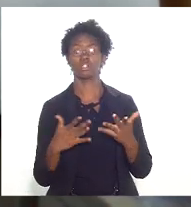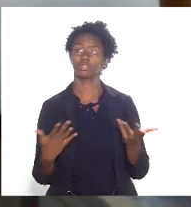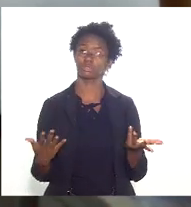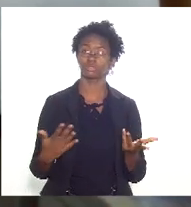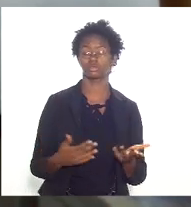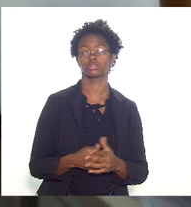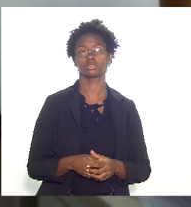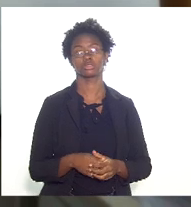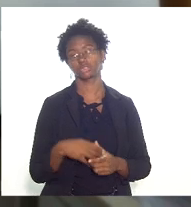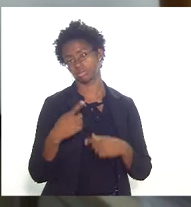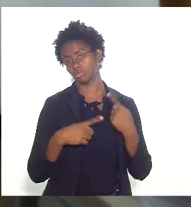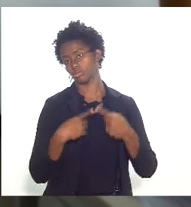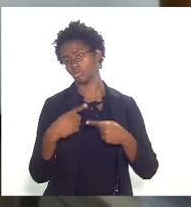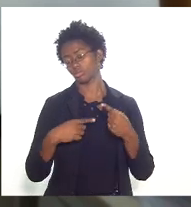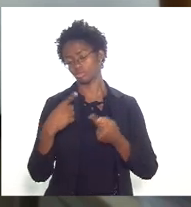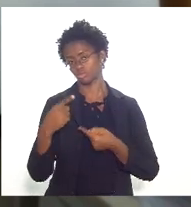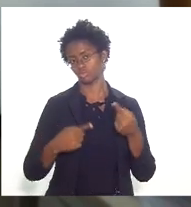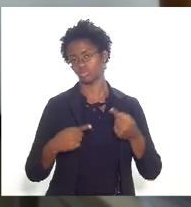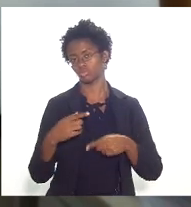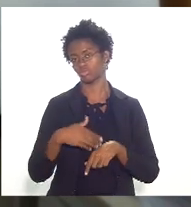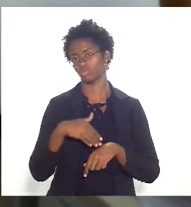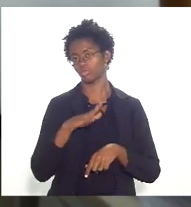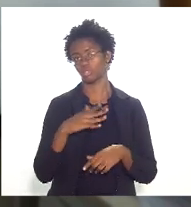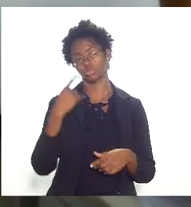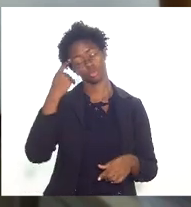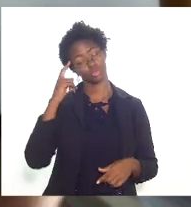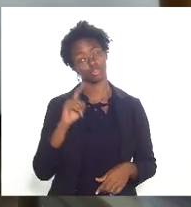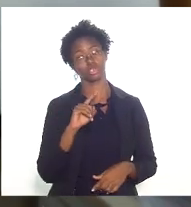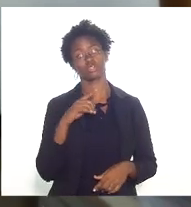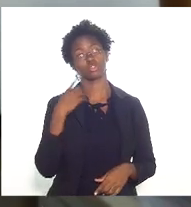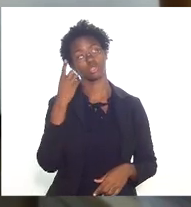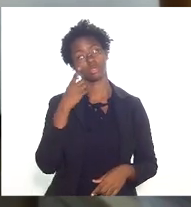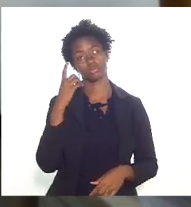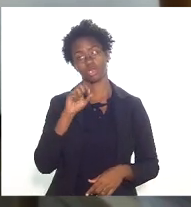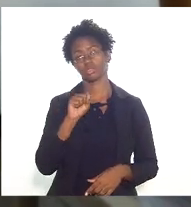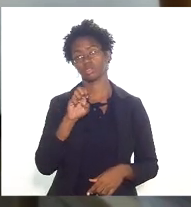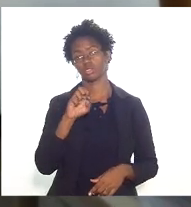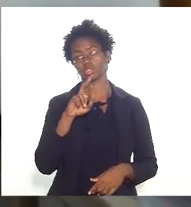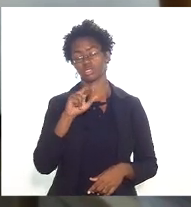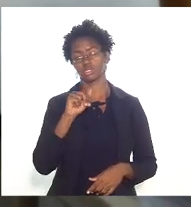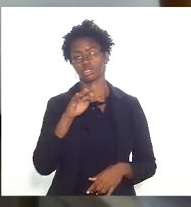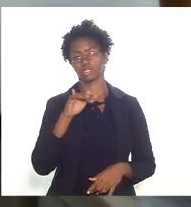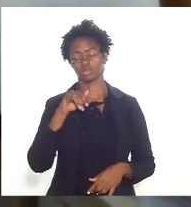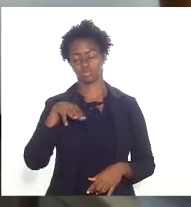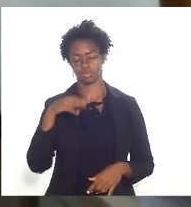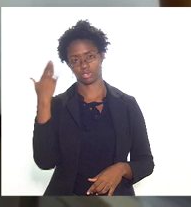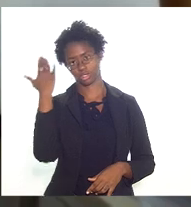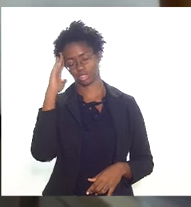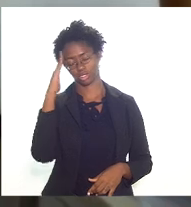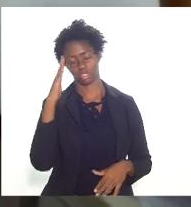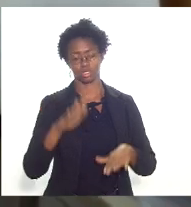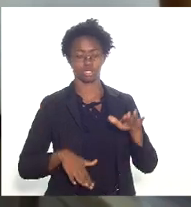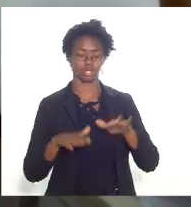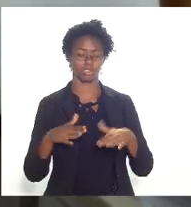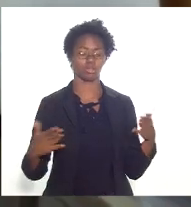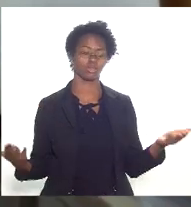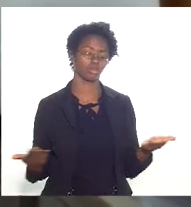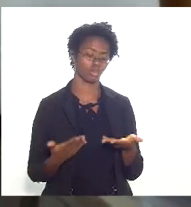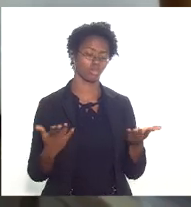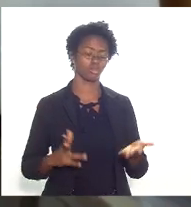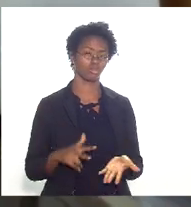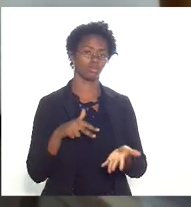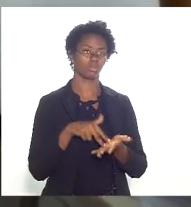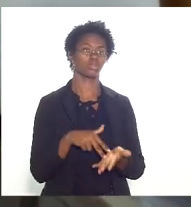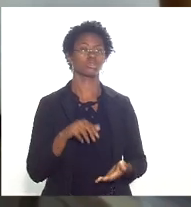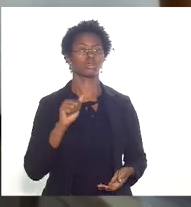pela pode botar mais não sei se Deputado fácil tá entendendo que talvez aí Aguarda a posição